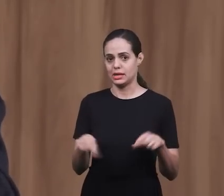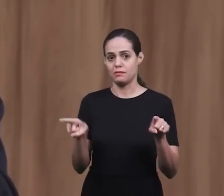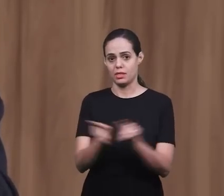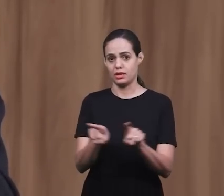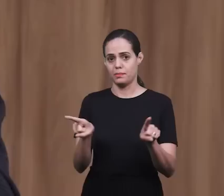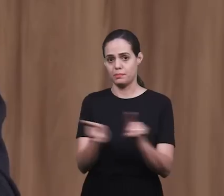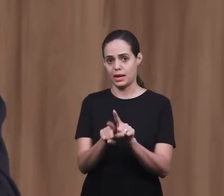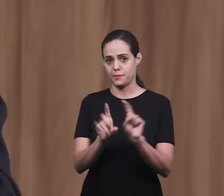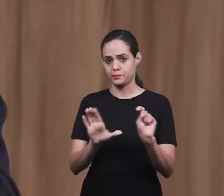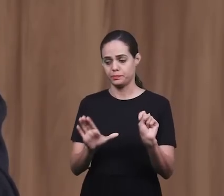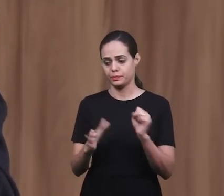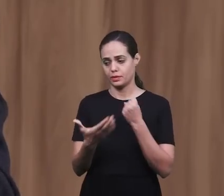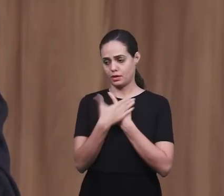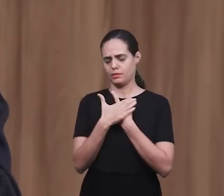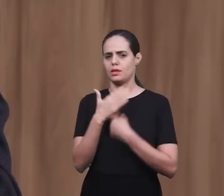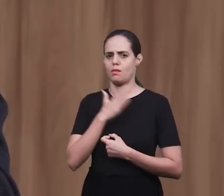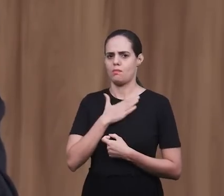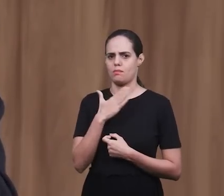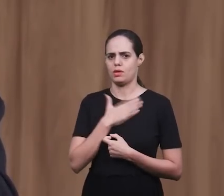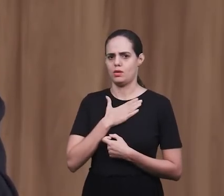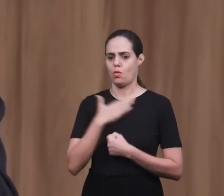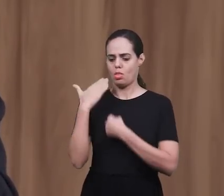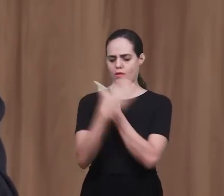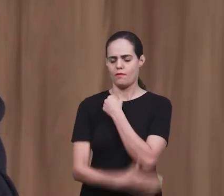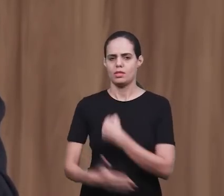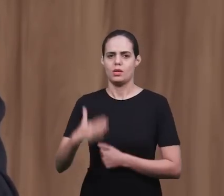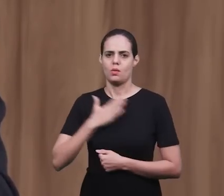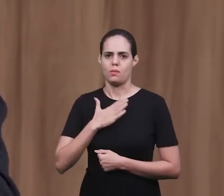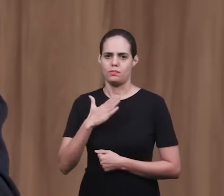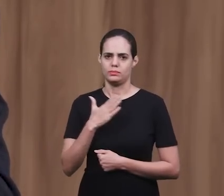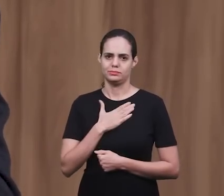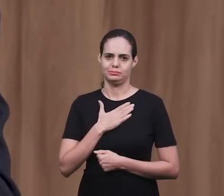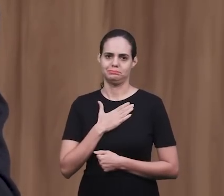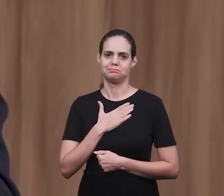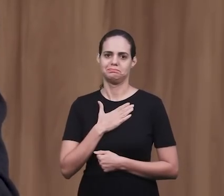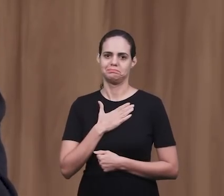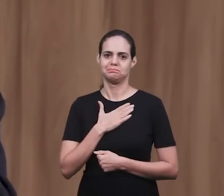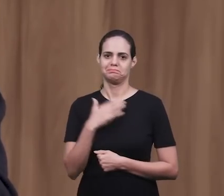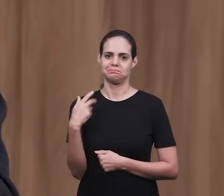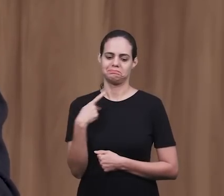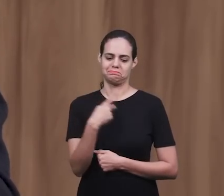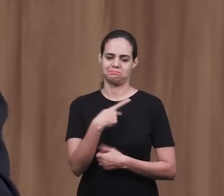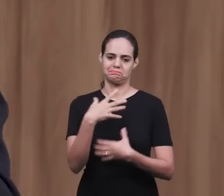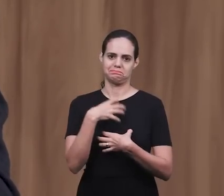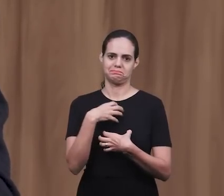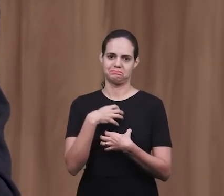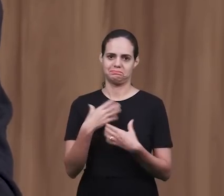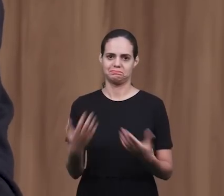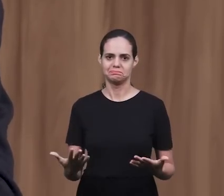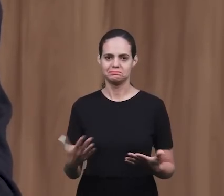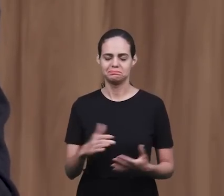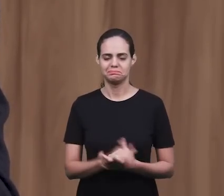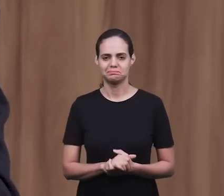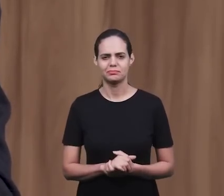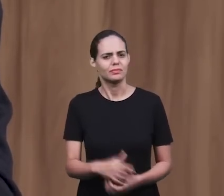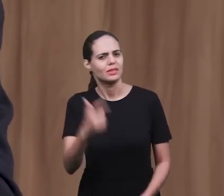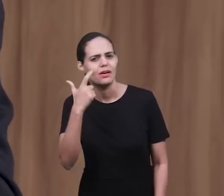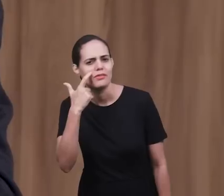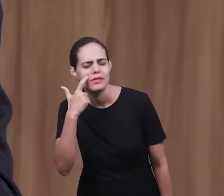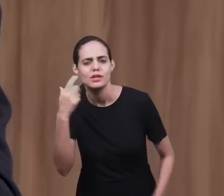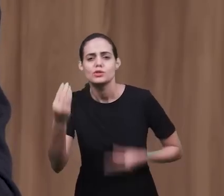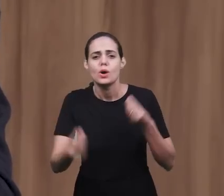um pastor, também vou tentar justificar a situação, né? Então veja o que é a questão